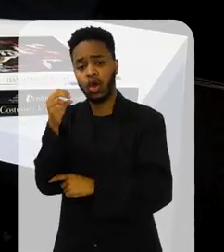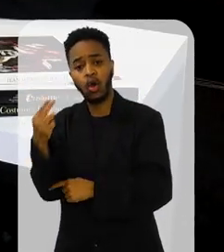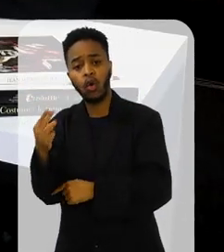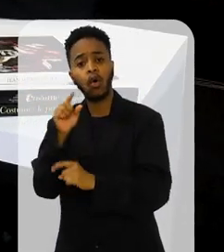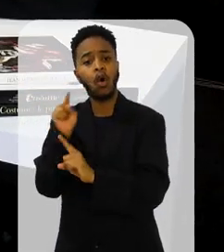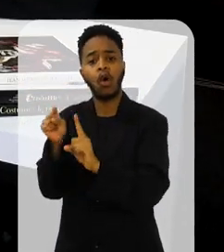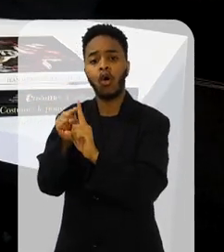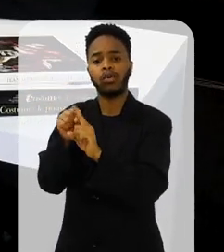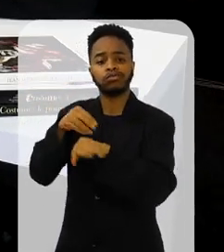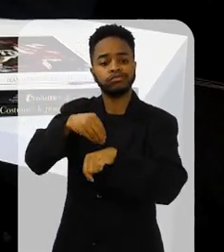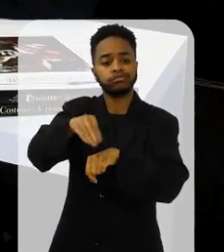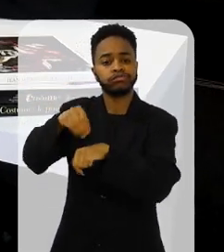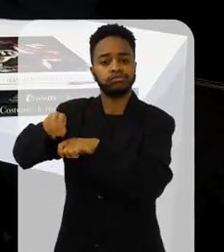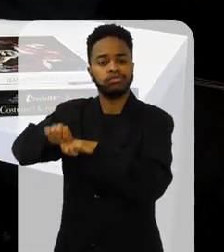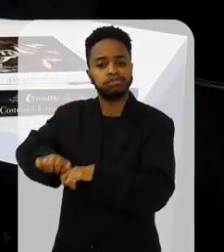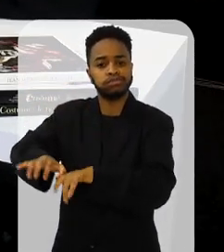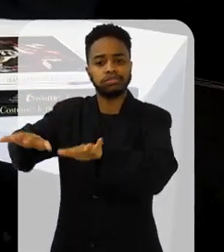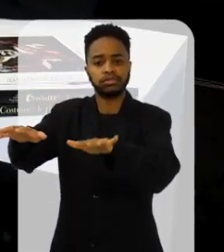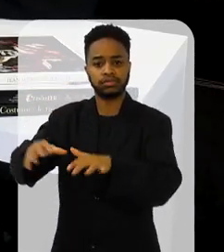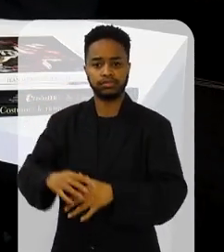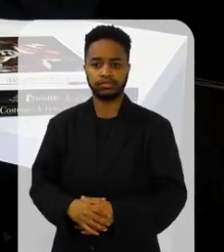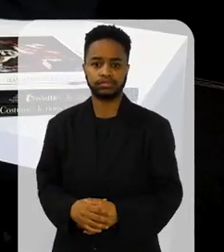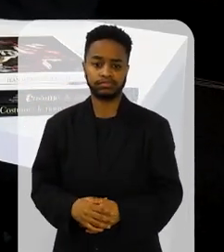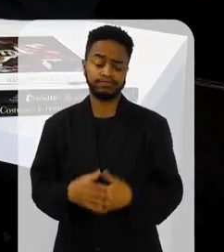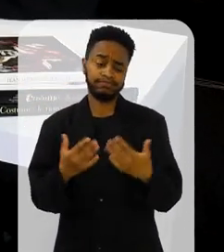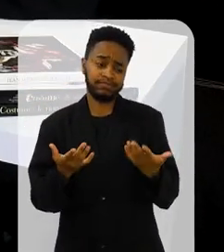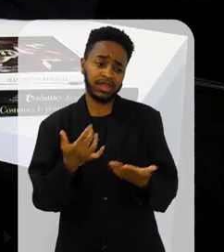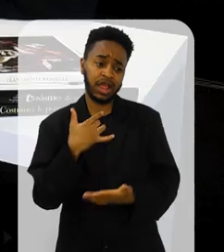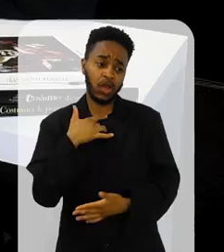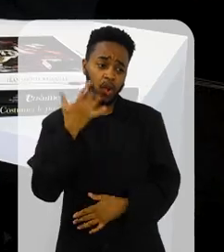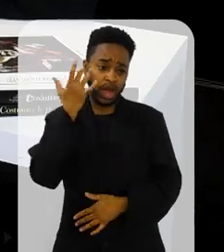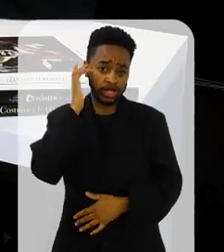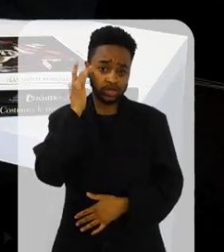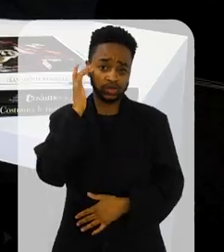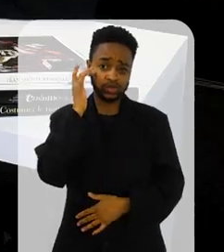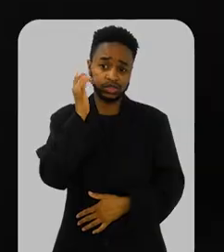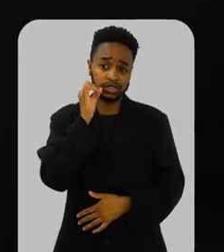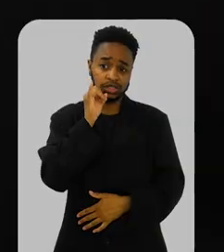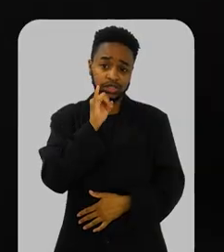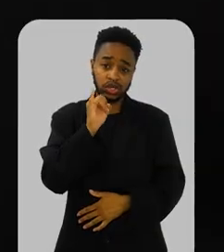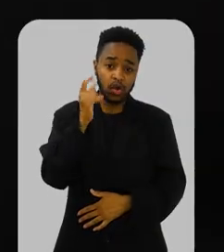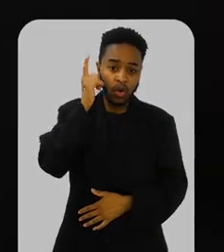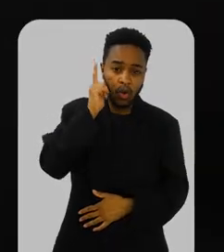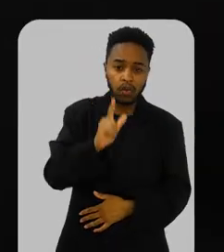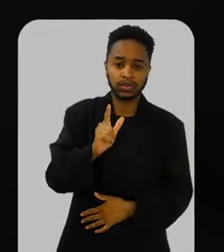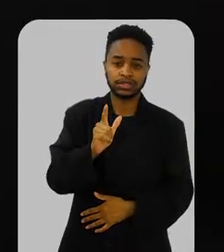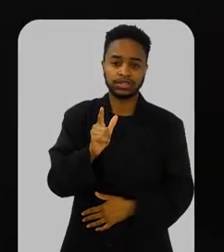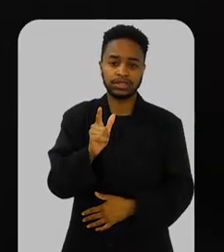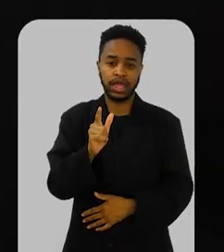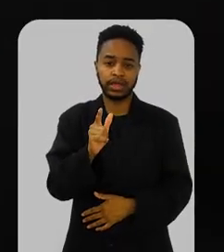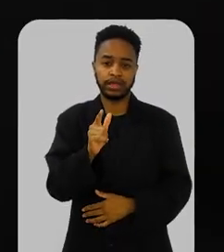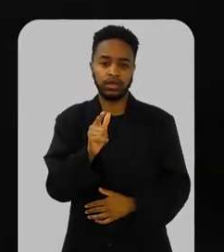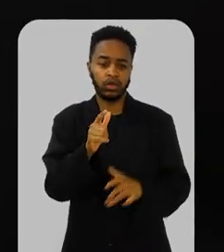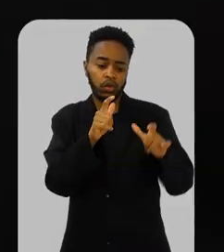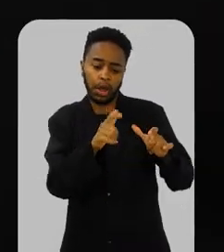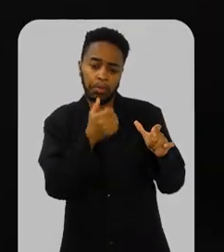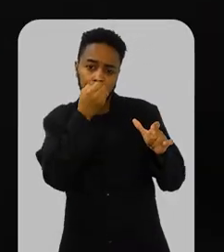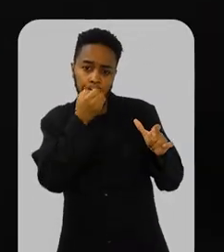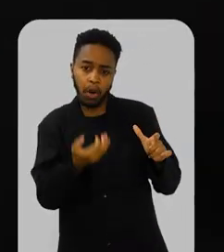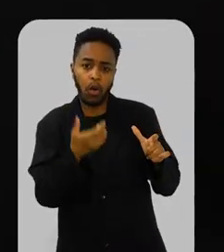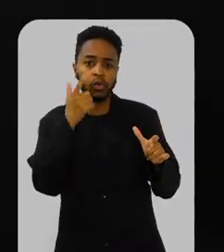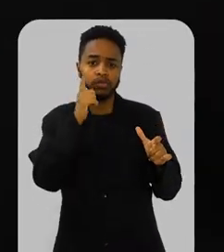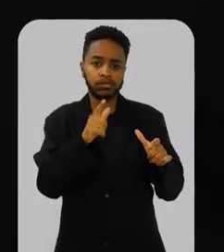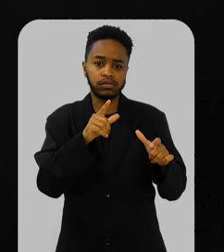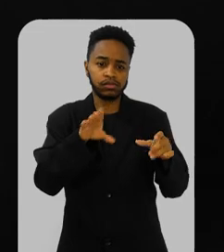a intenção é levar isso para mais longe, para o externo? Eu acho que se você consegue ter uma fonte bacana para você beber e para